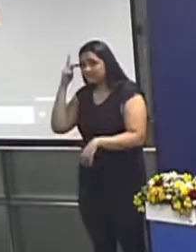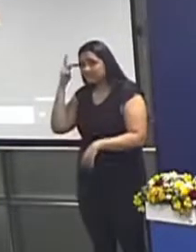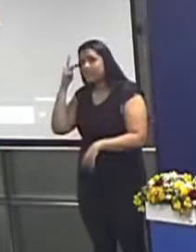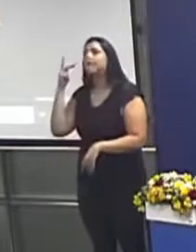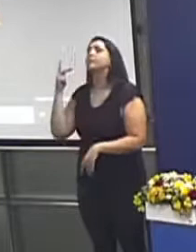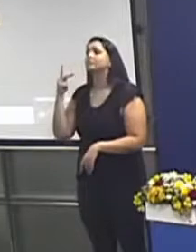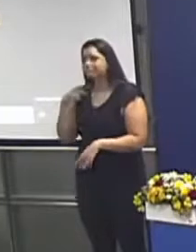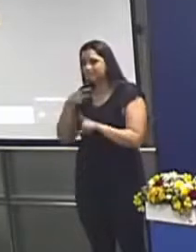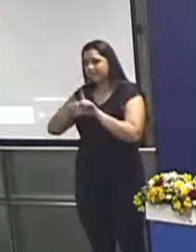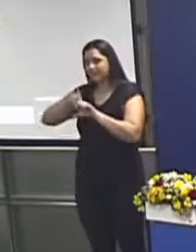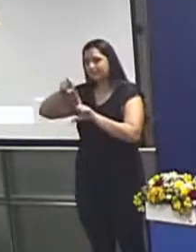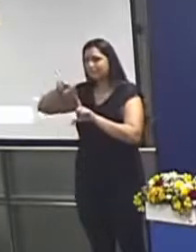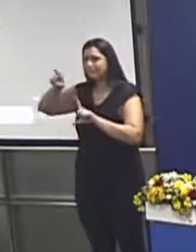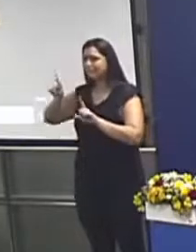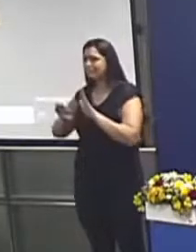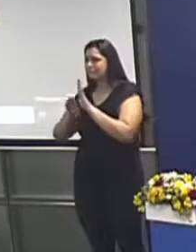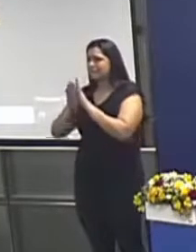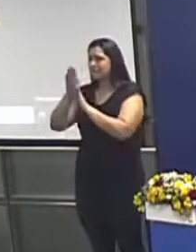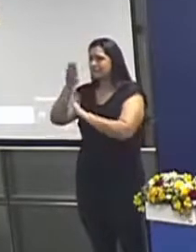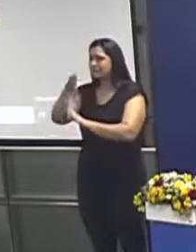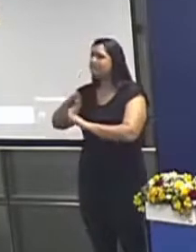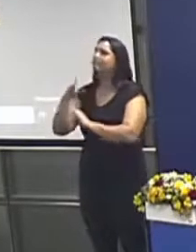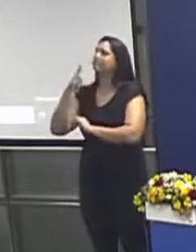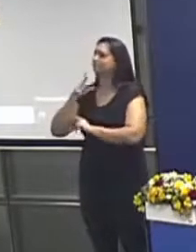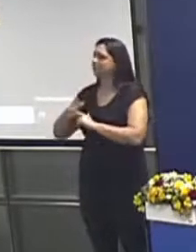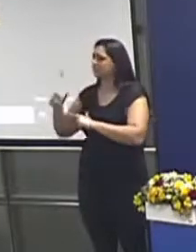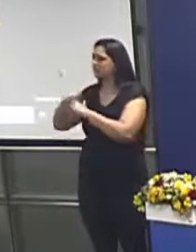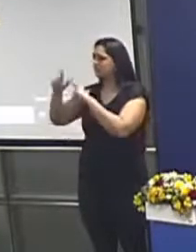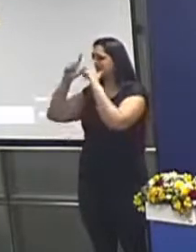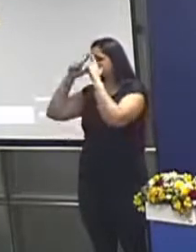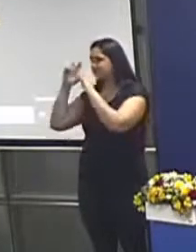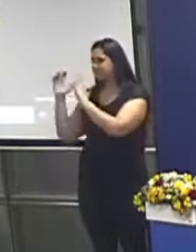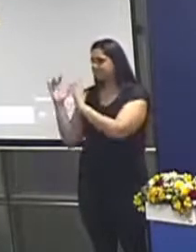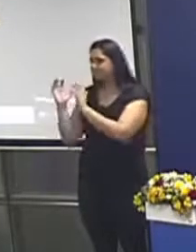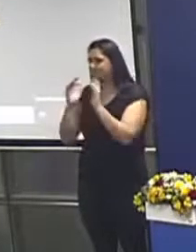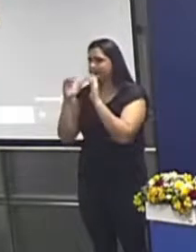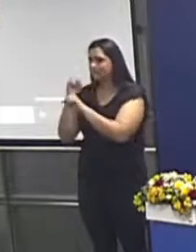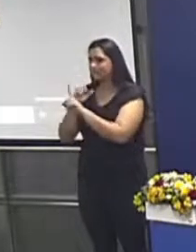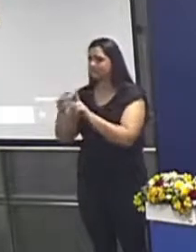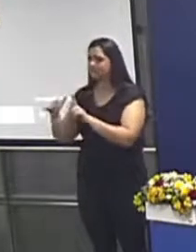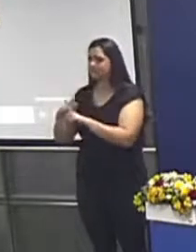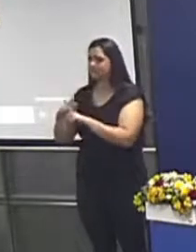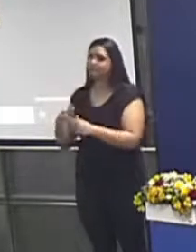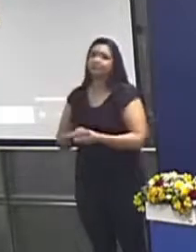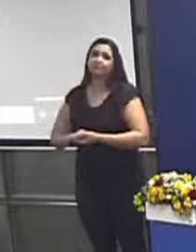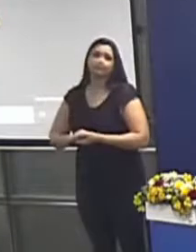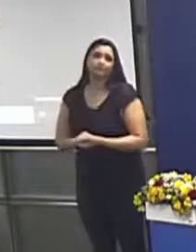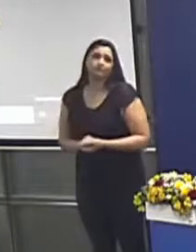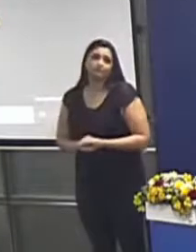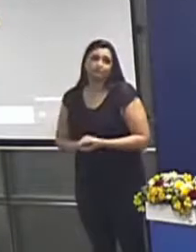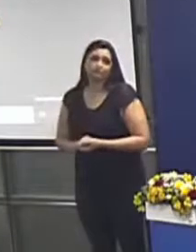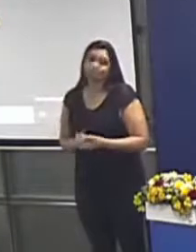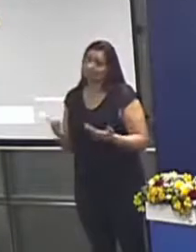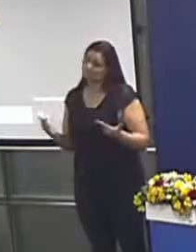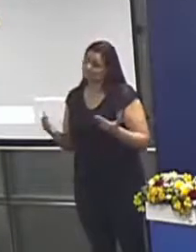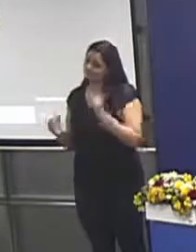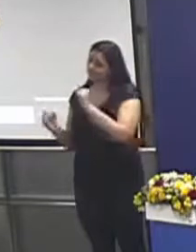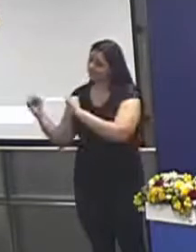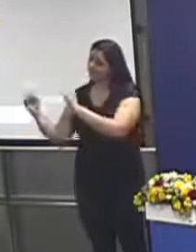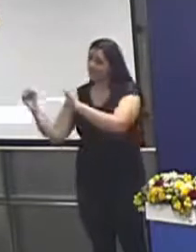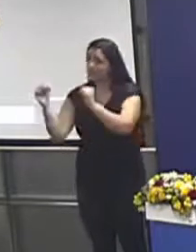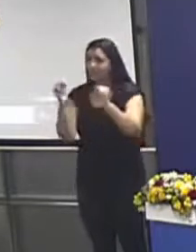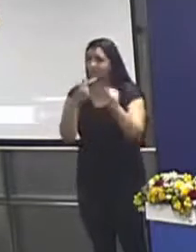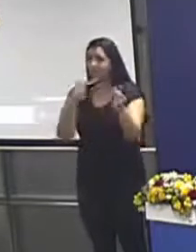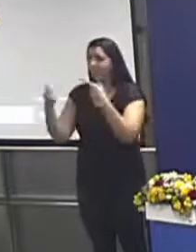maior incidência de psicopatologia social. A indústria de